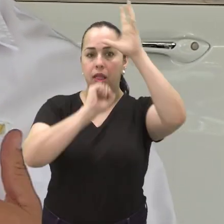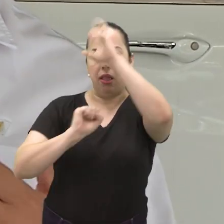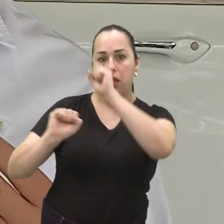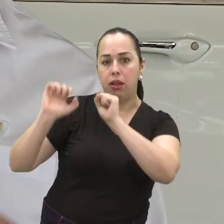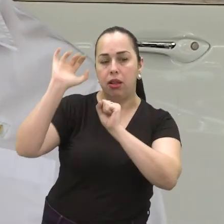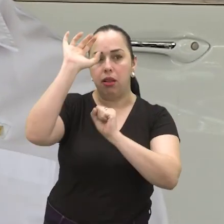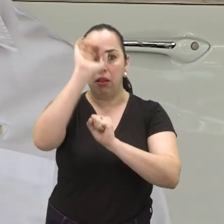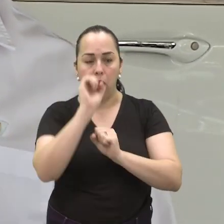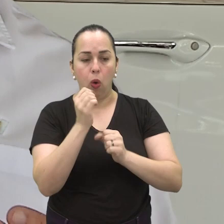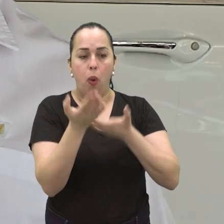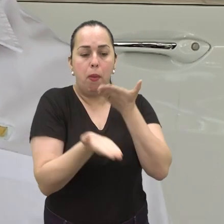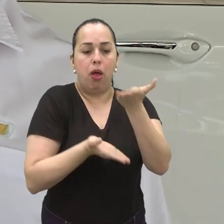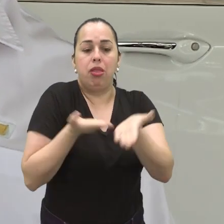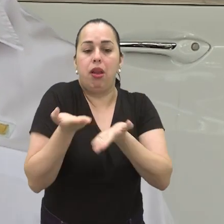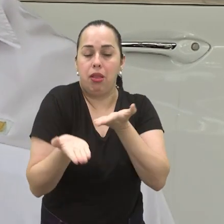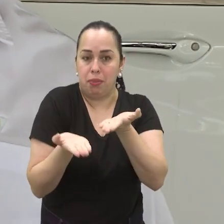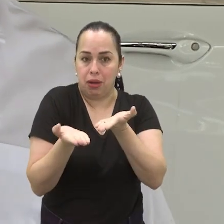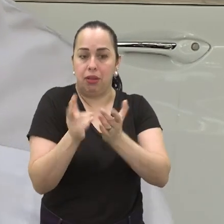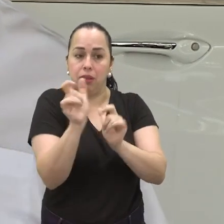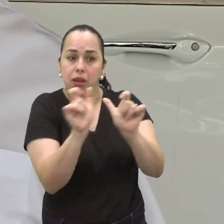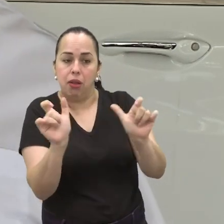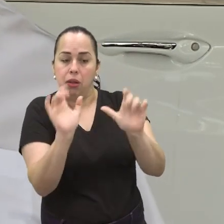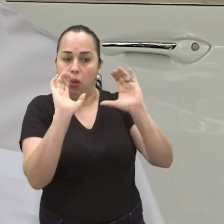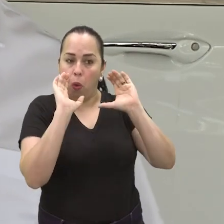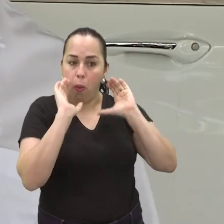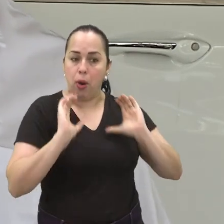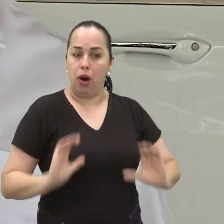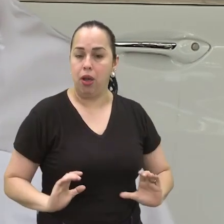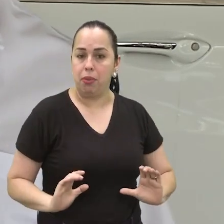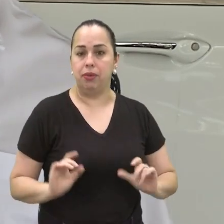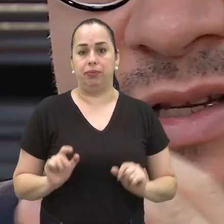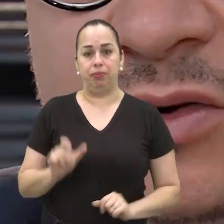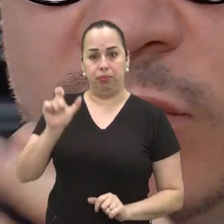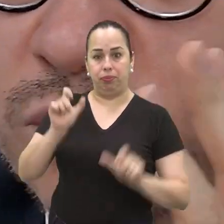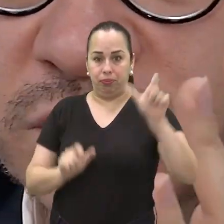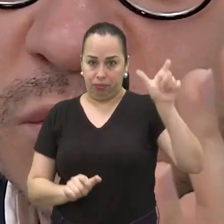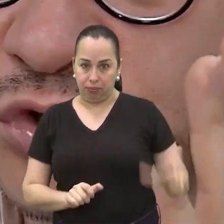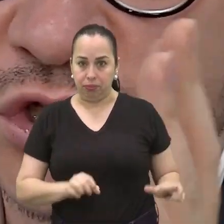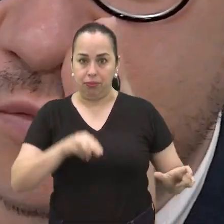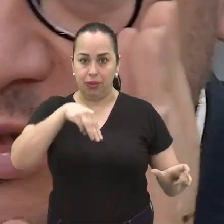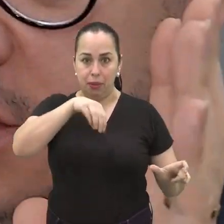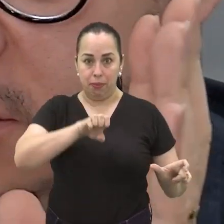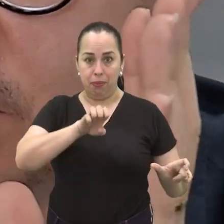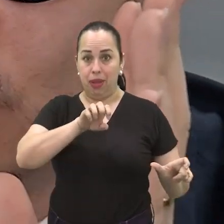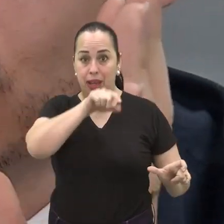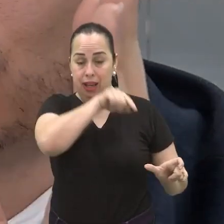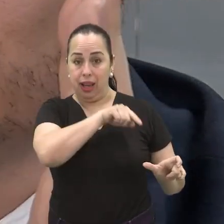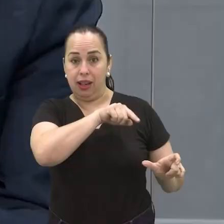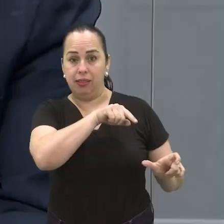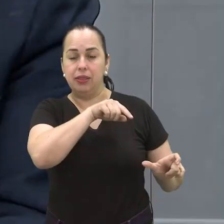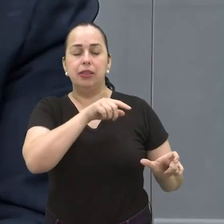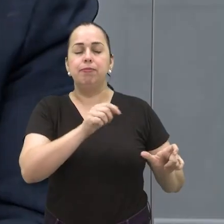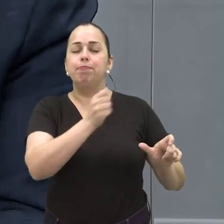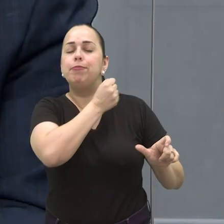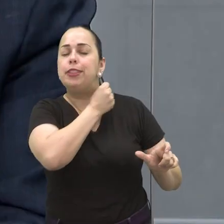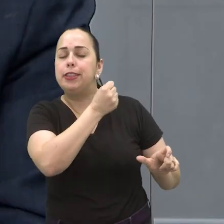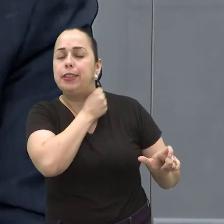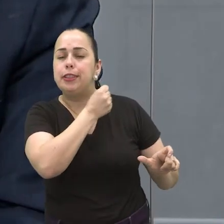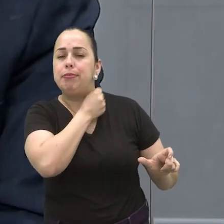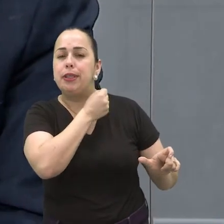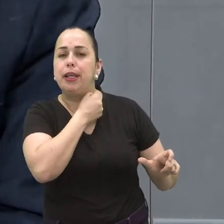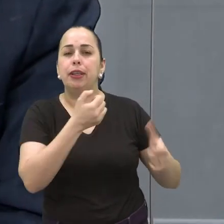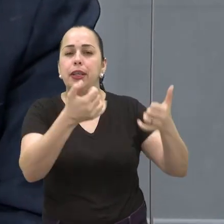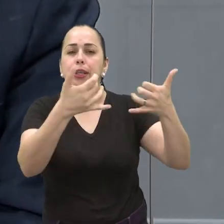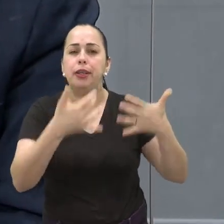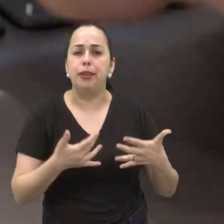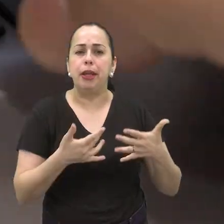buscar? Aprender a lidar com as pessoas, estudar, né, os comportamentos. Como esse mentor de carreira explica, ficar estressado